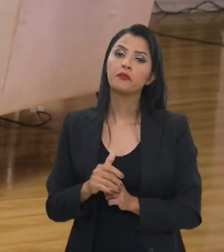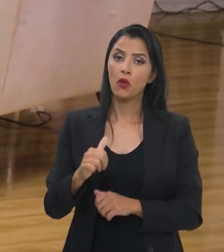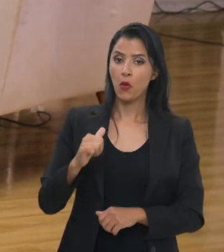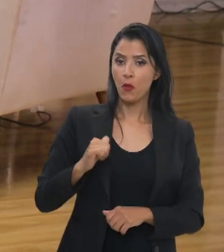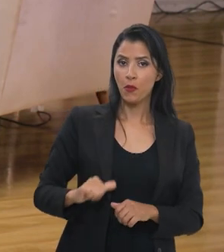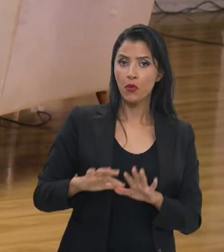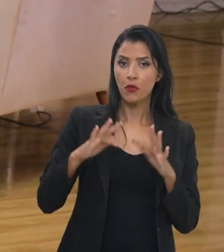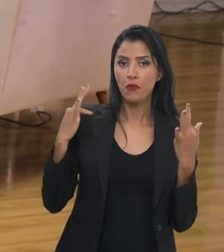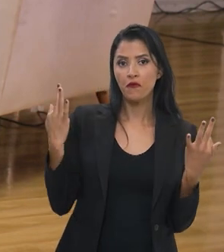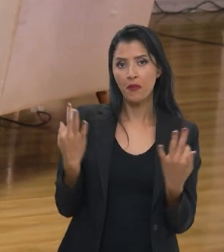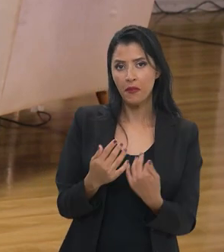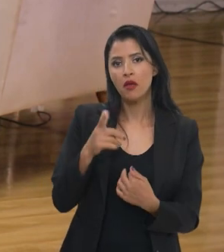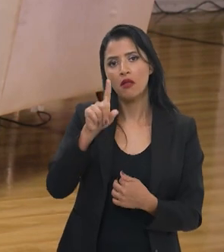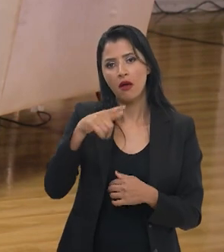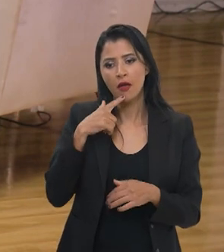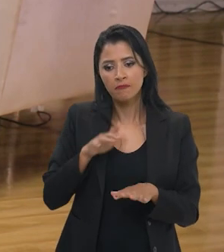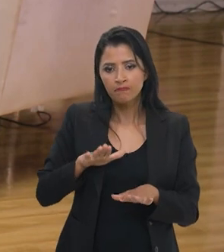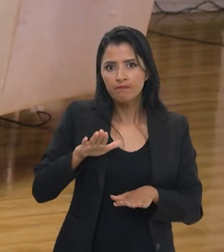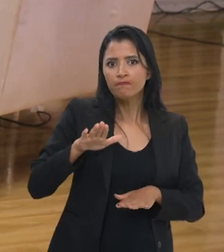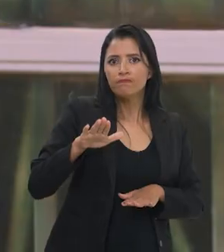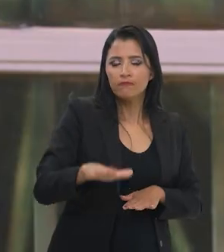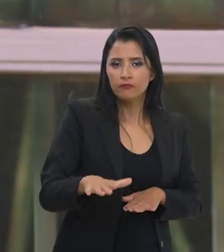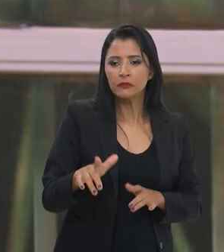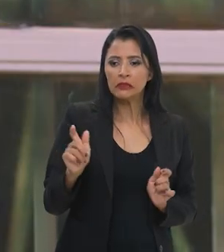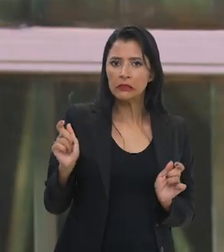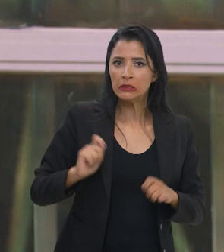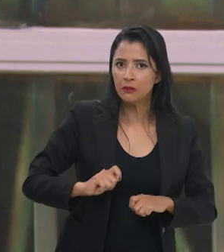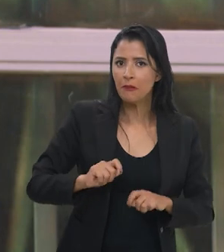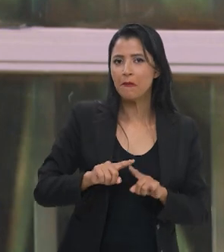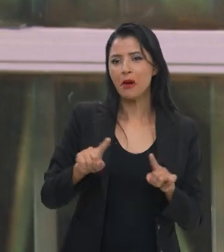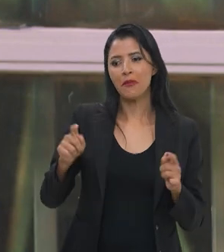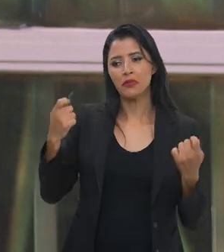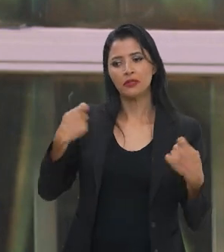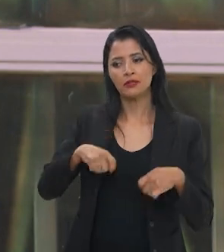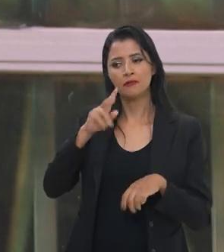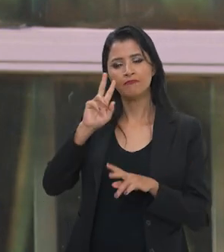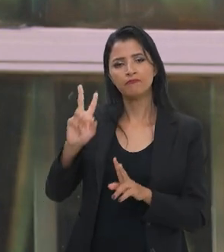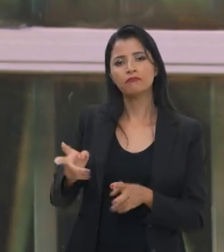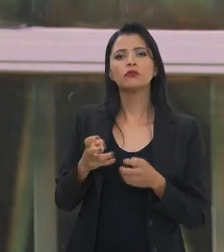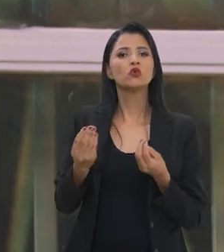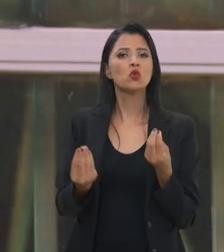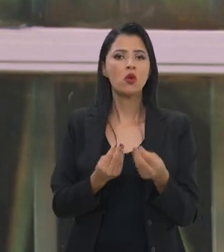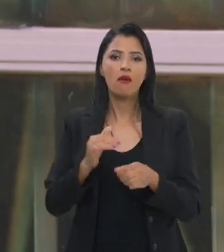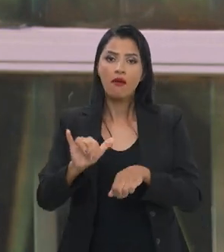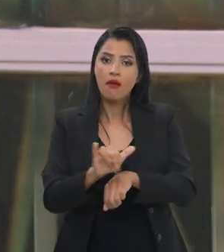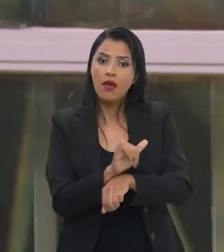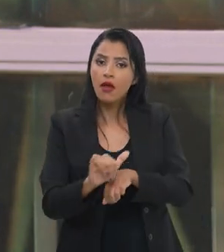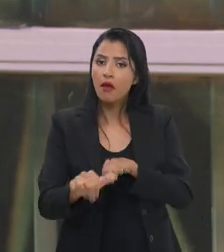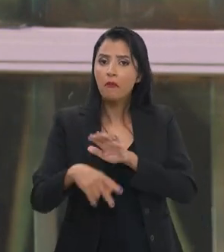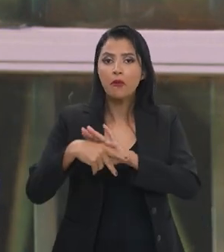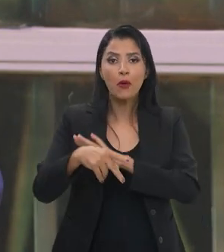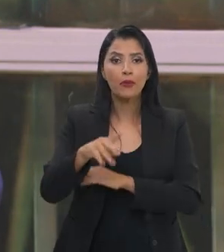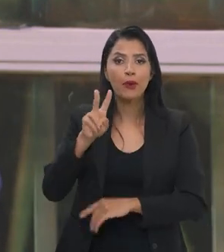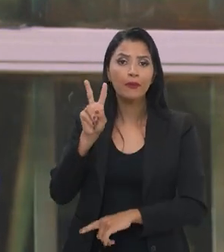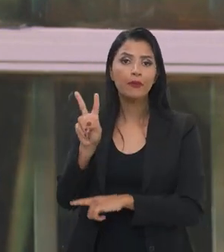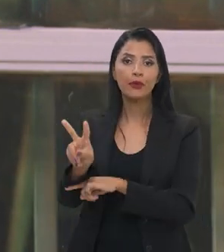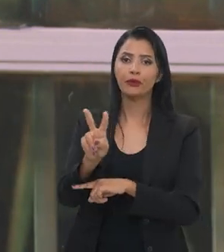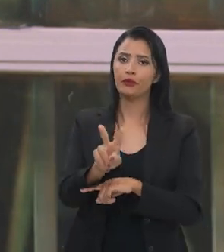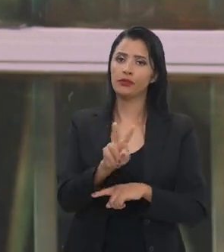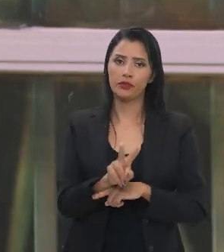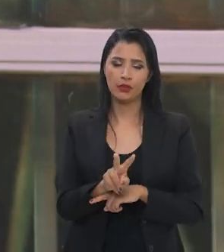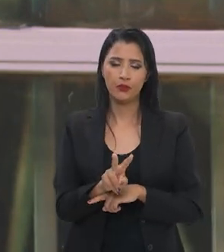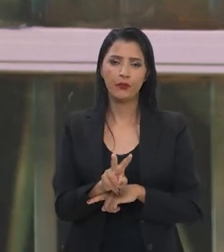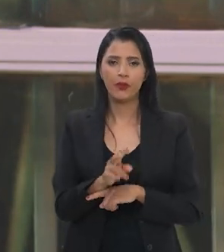ele é um Passo Largo mas é preciso reconhecer que é uma Medida de proteção